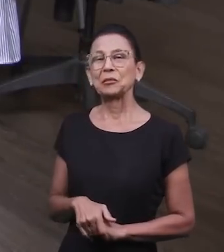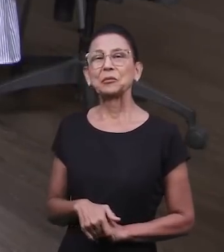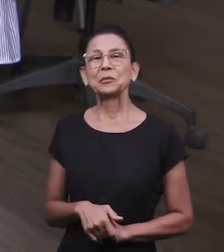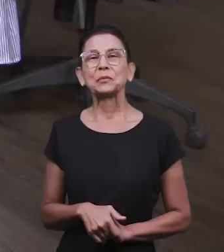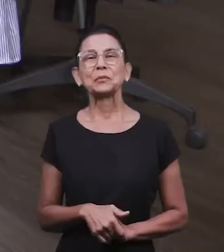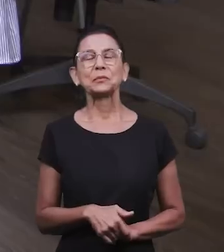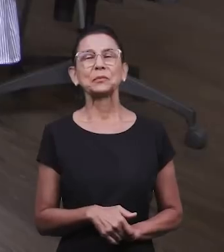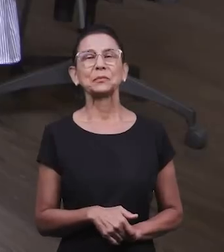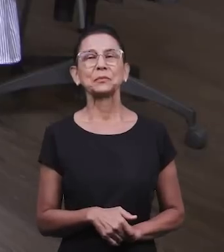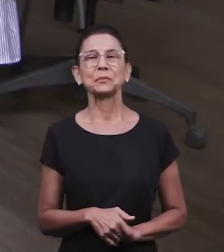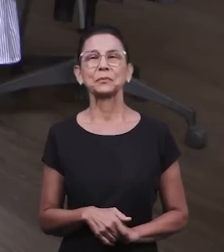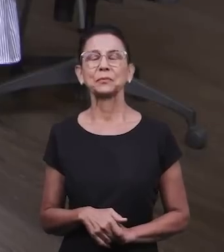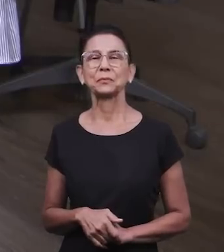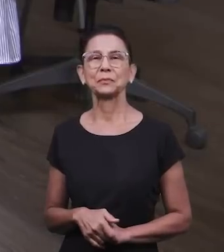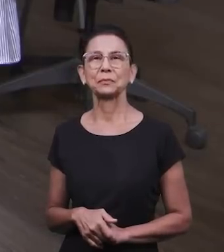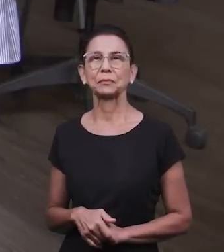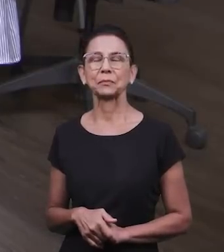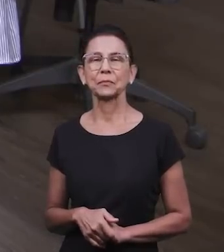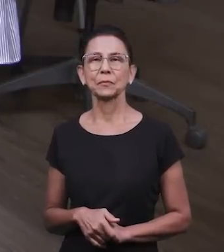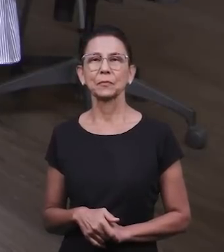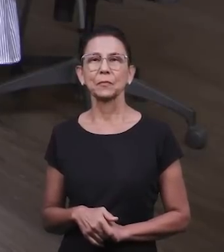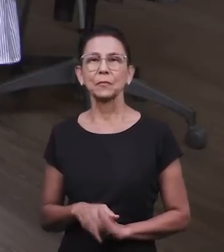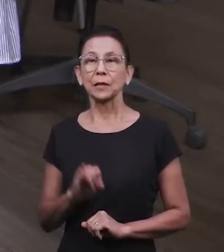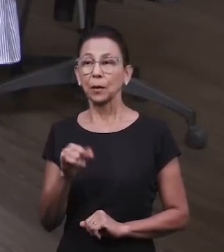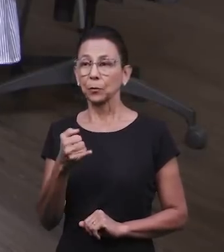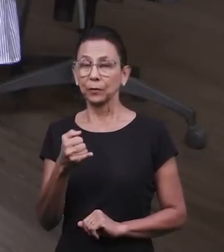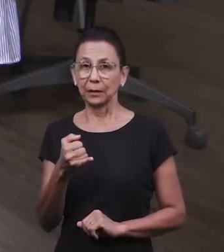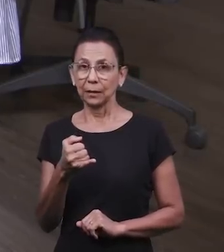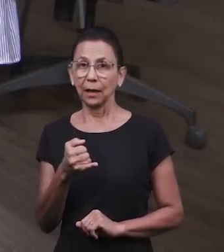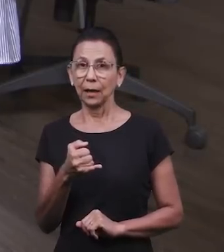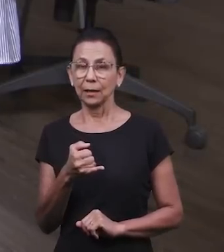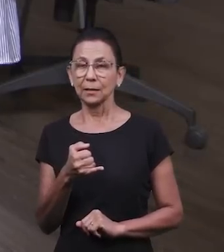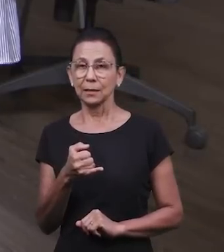dentro da pergunta que a Ana Kézia acabou de fazer,